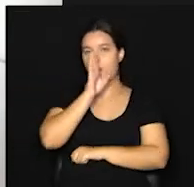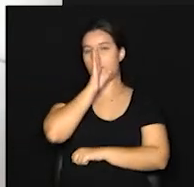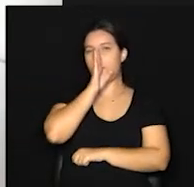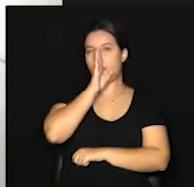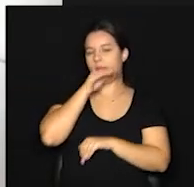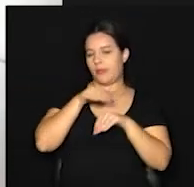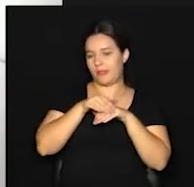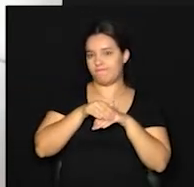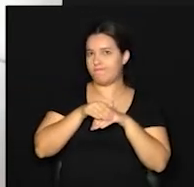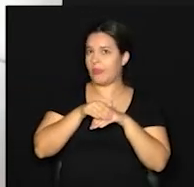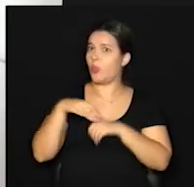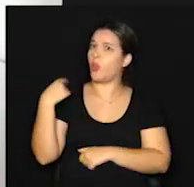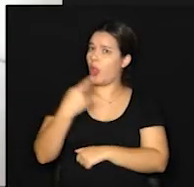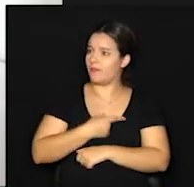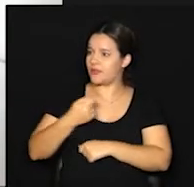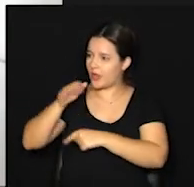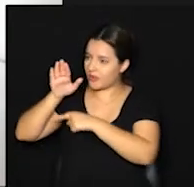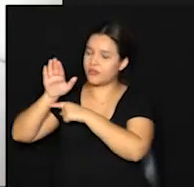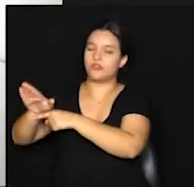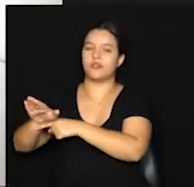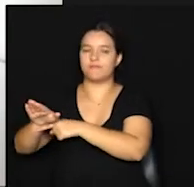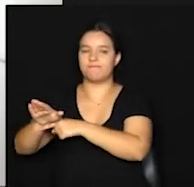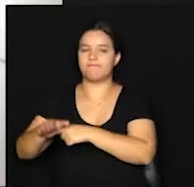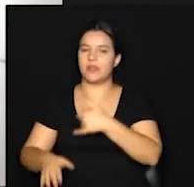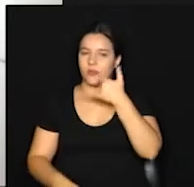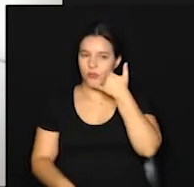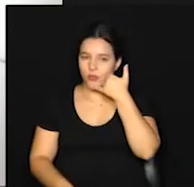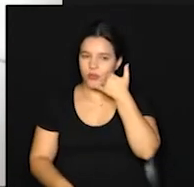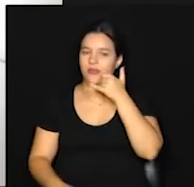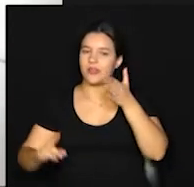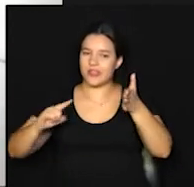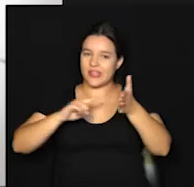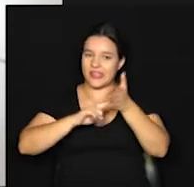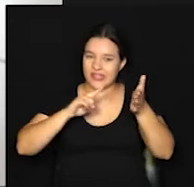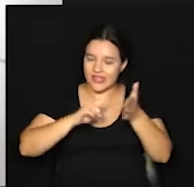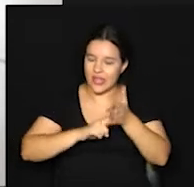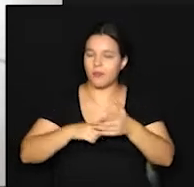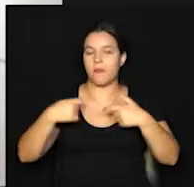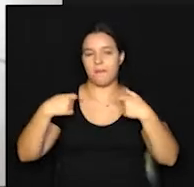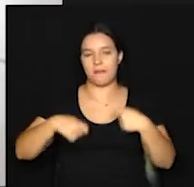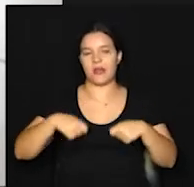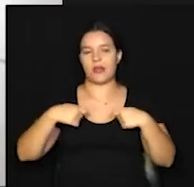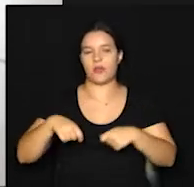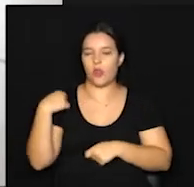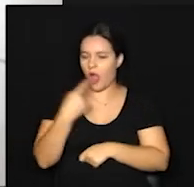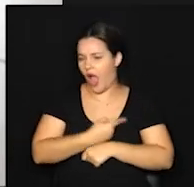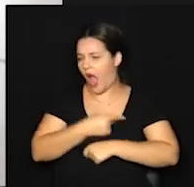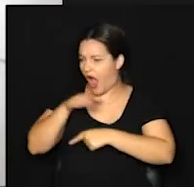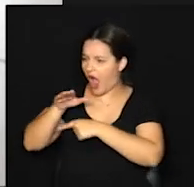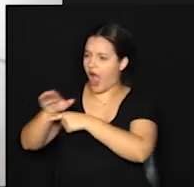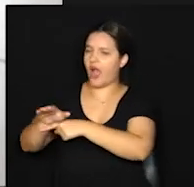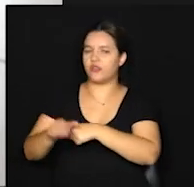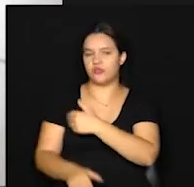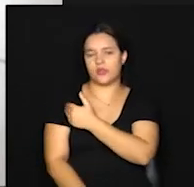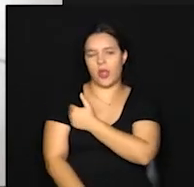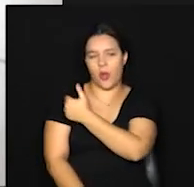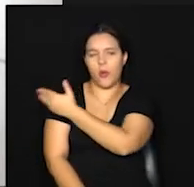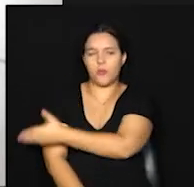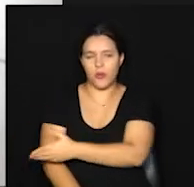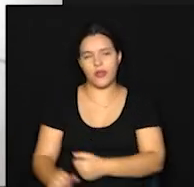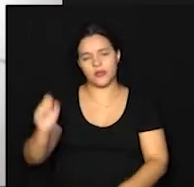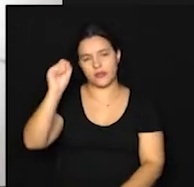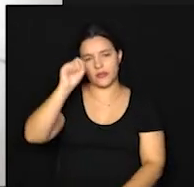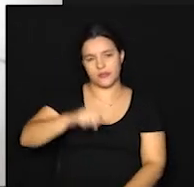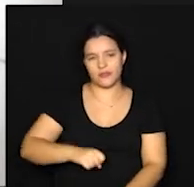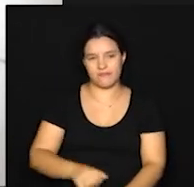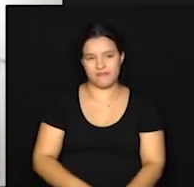não existe. Mete sim, mete o telefone, mete denúncia e vamos colocar